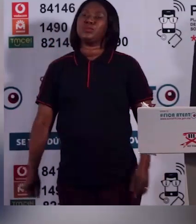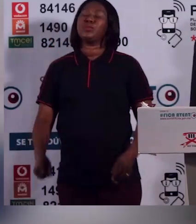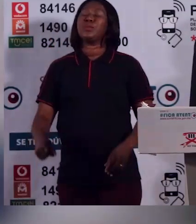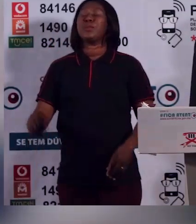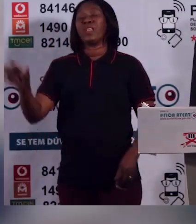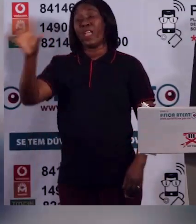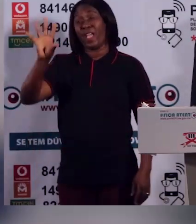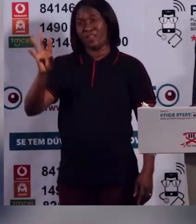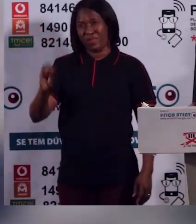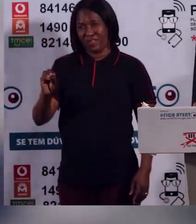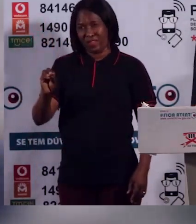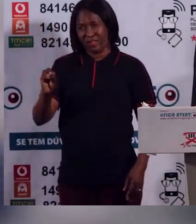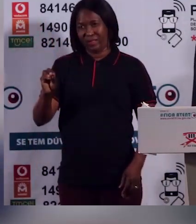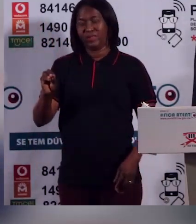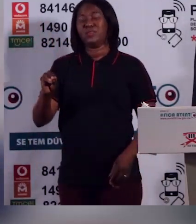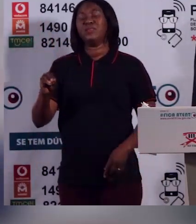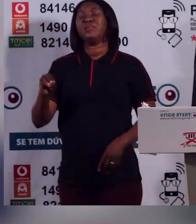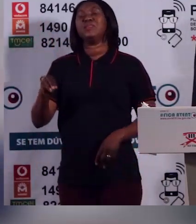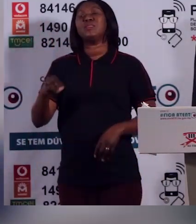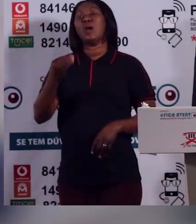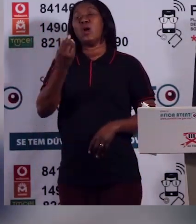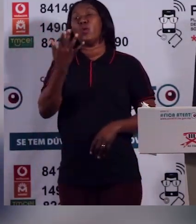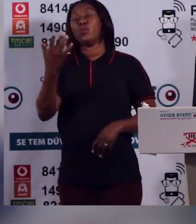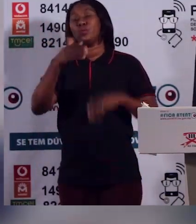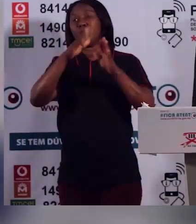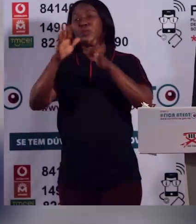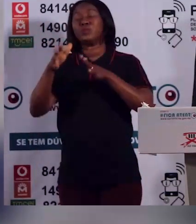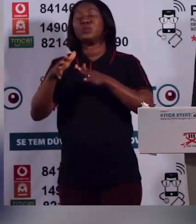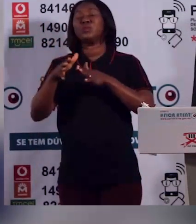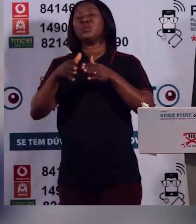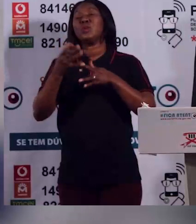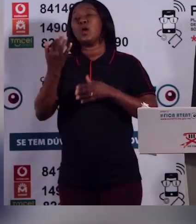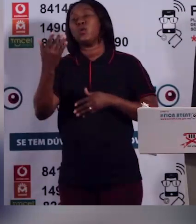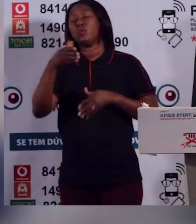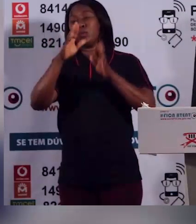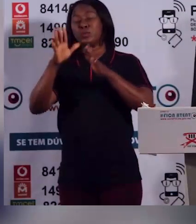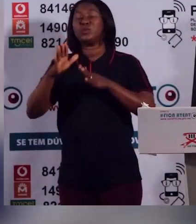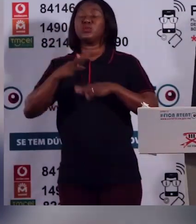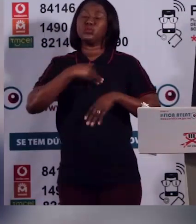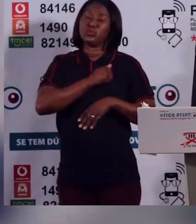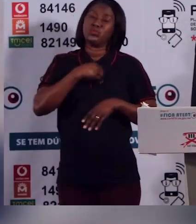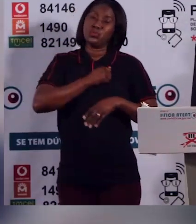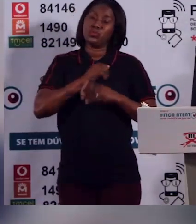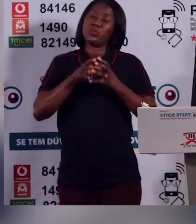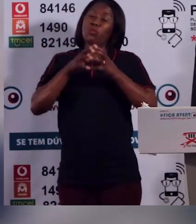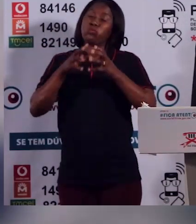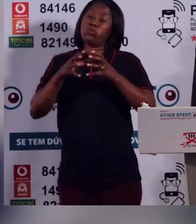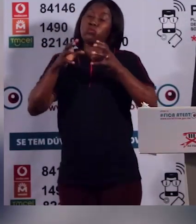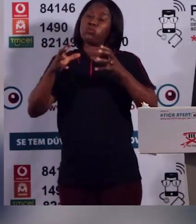continente, o número de casos e óbitos também tende a subir.